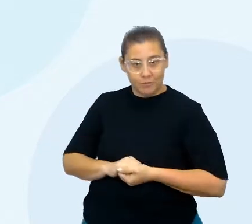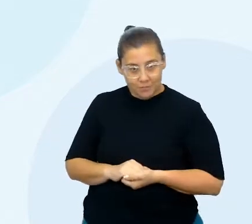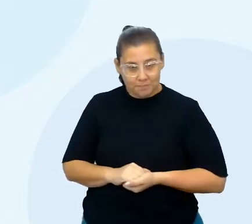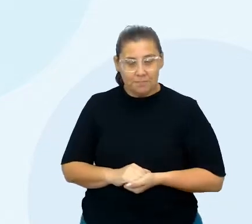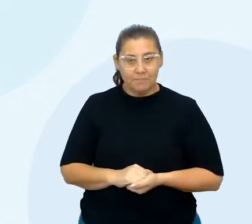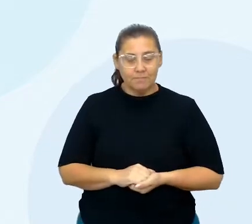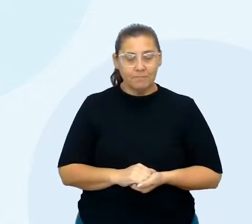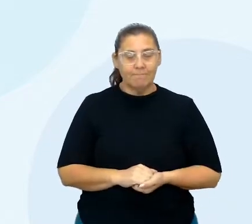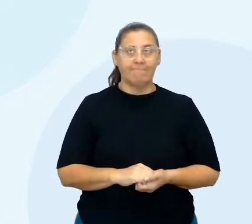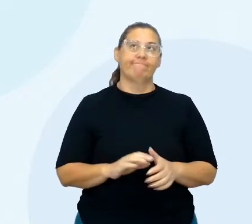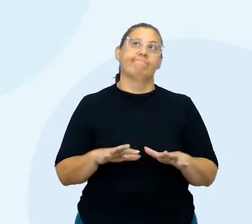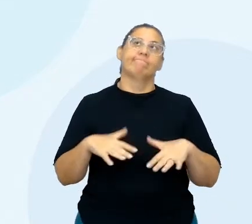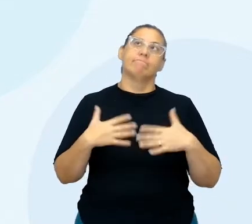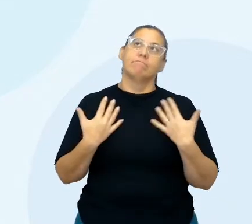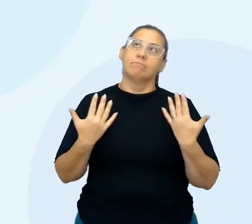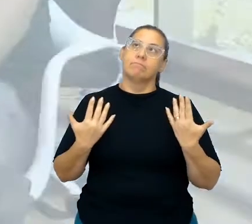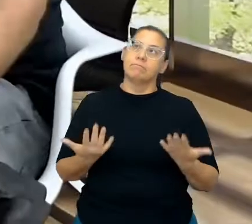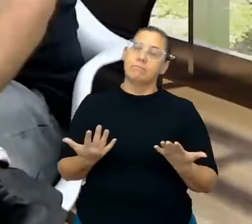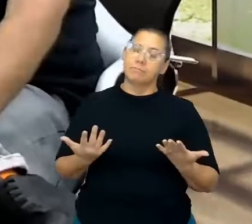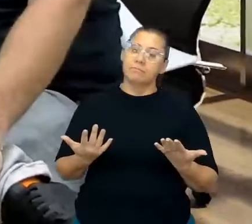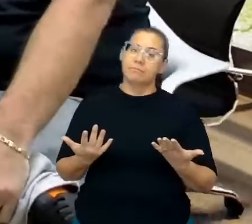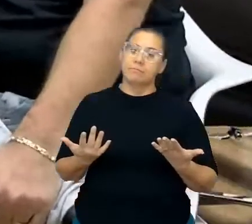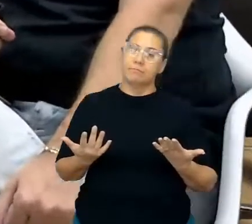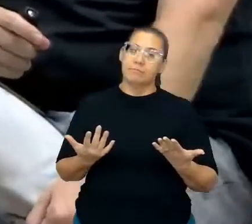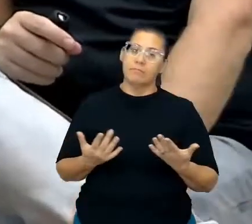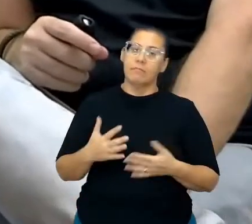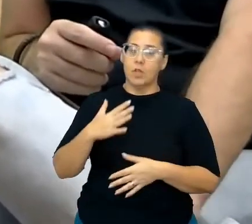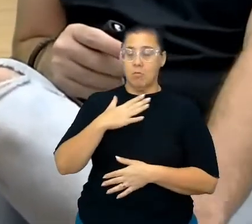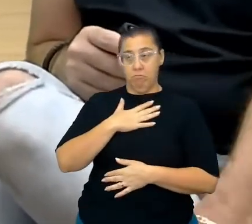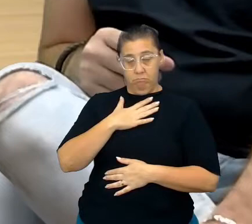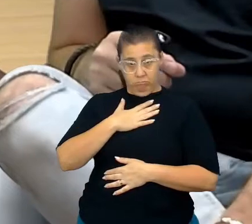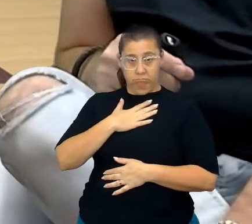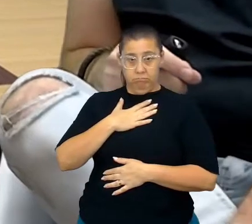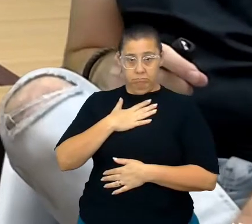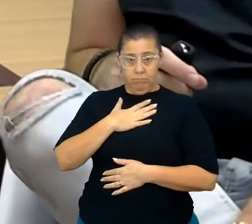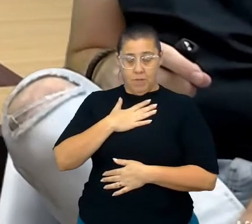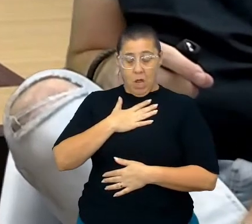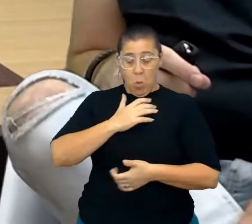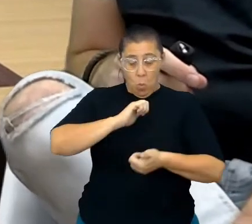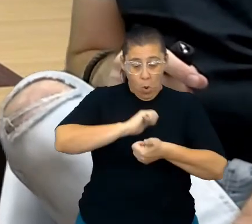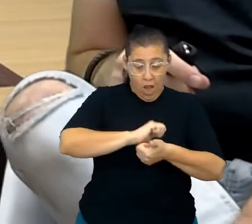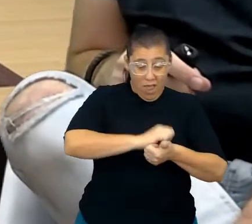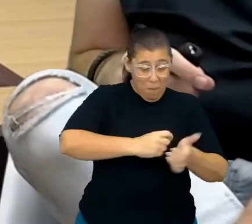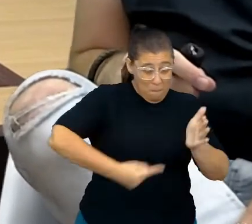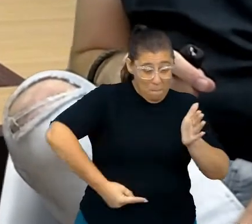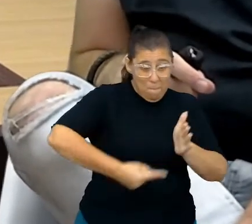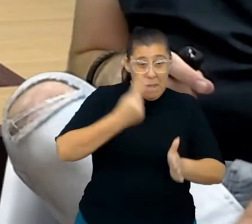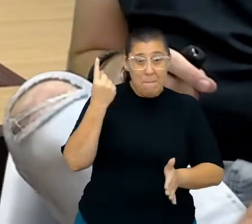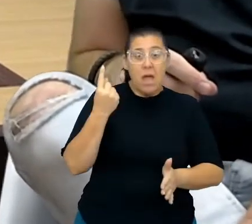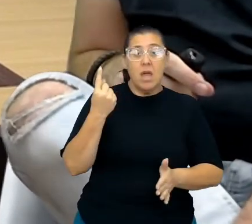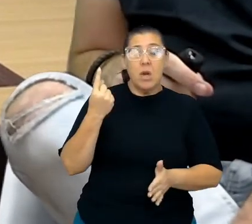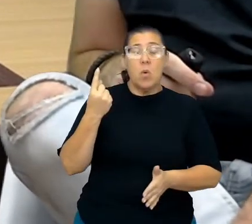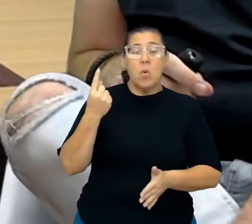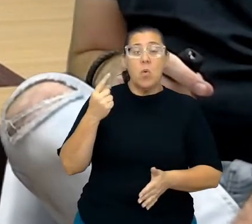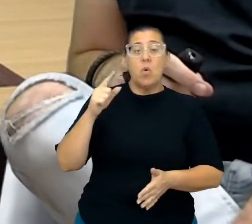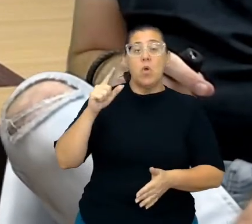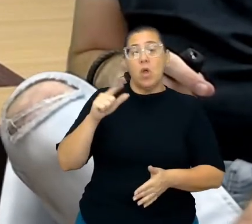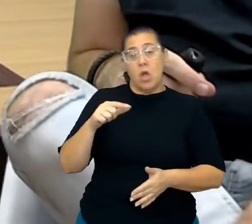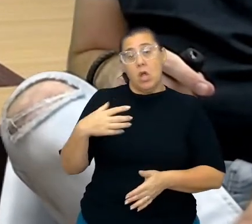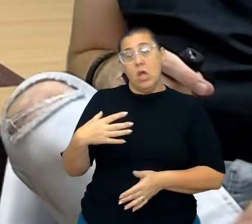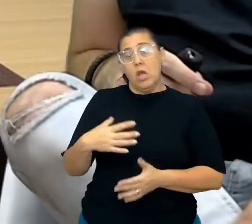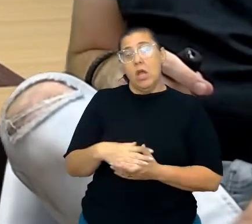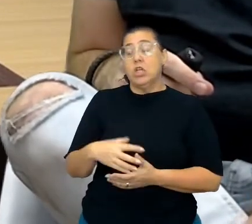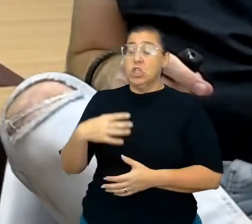sonhos? Então, a minha primeira qualidade que eu preciso ter é formas